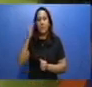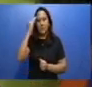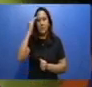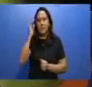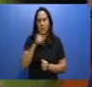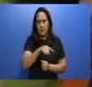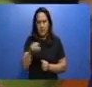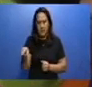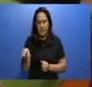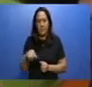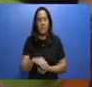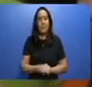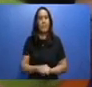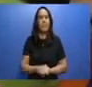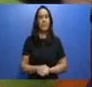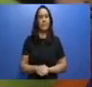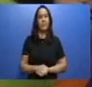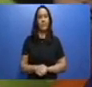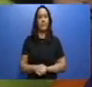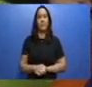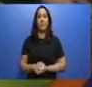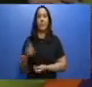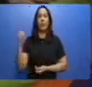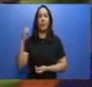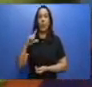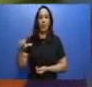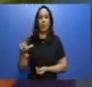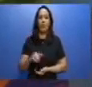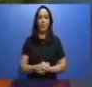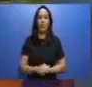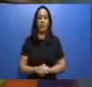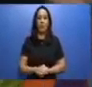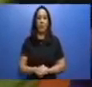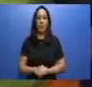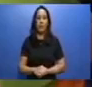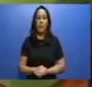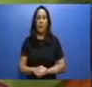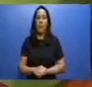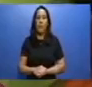entender? Deixa eu mostrar mais um aqui. Olha só.